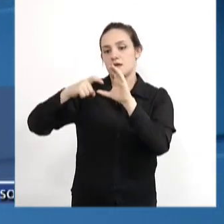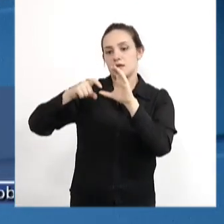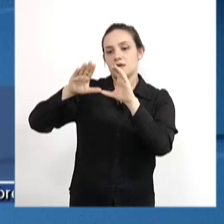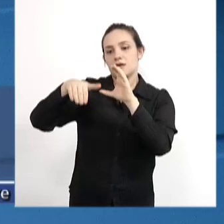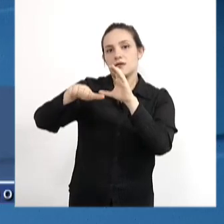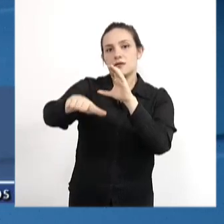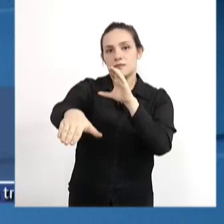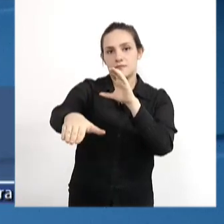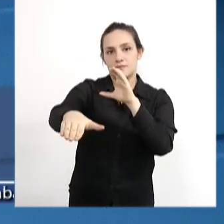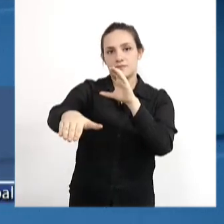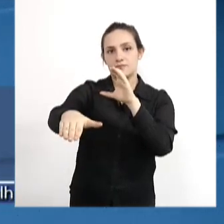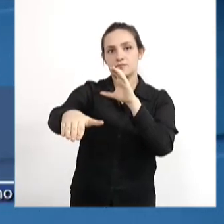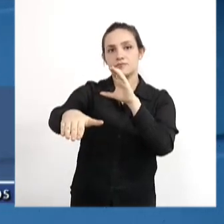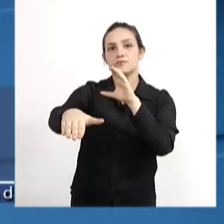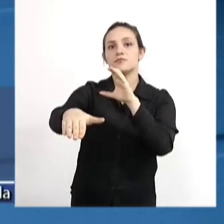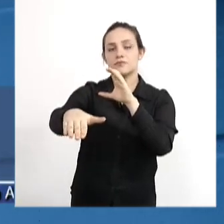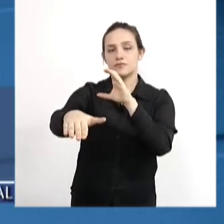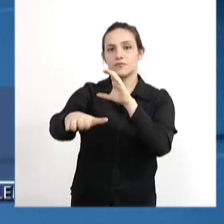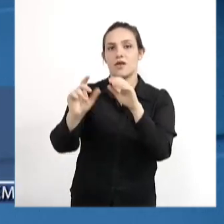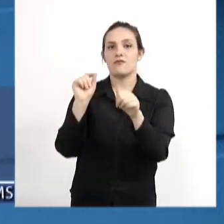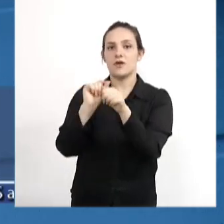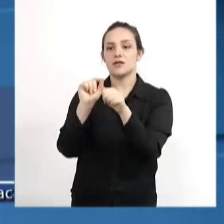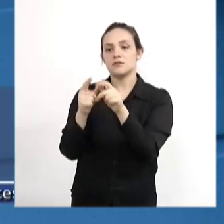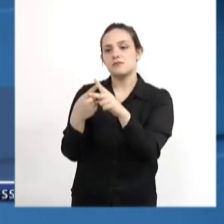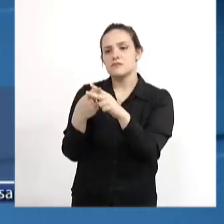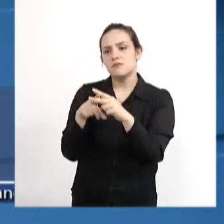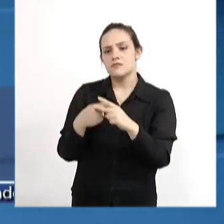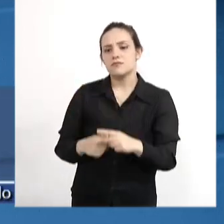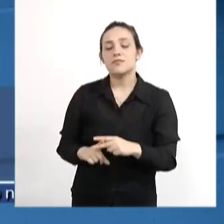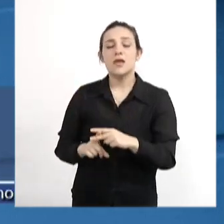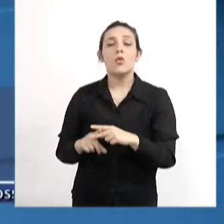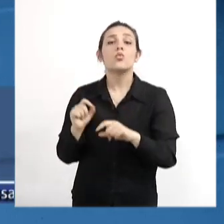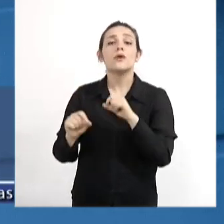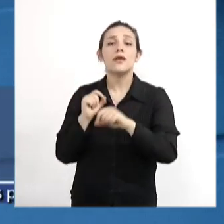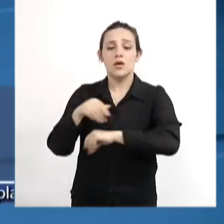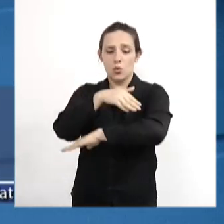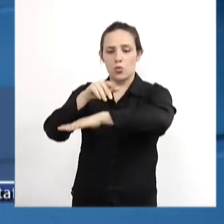Guariroba para realização de reparo na rede de esgoto,